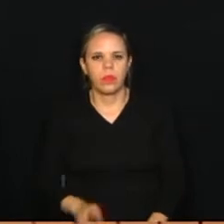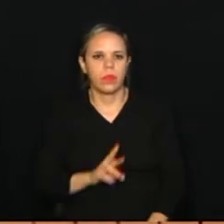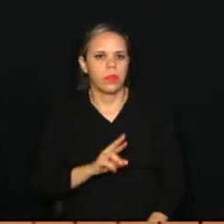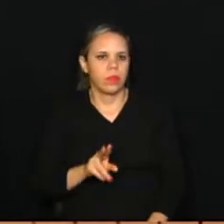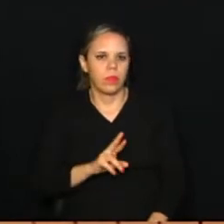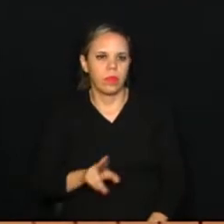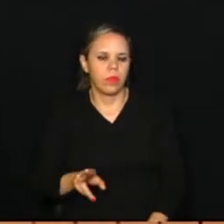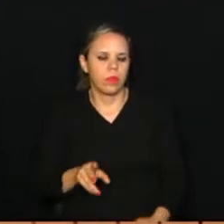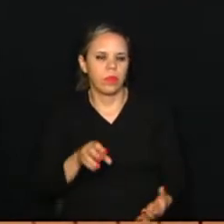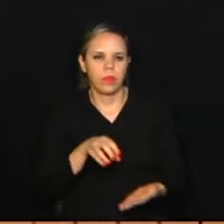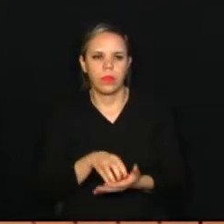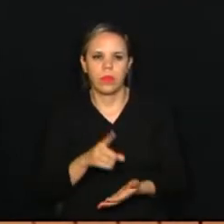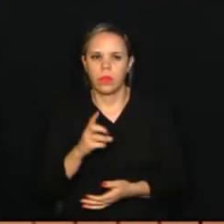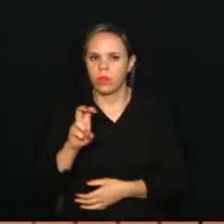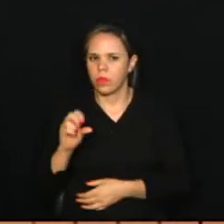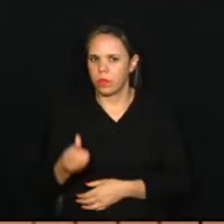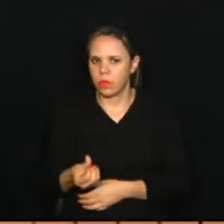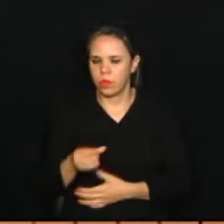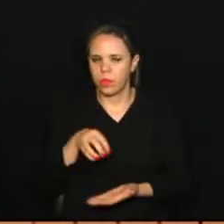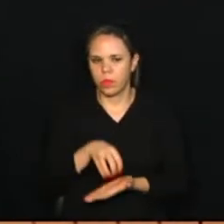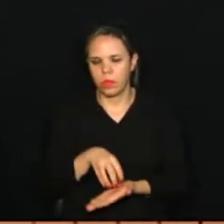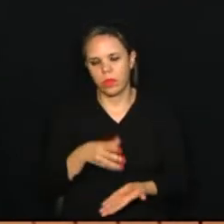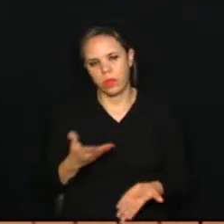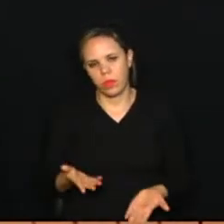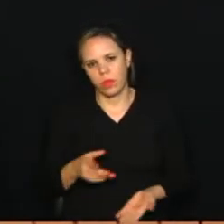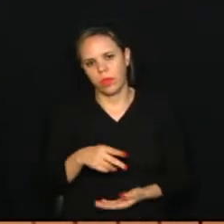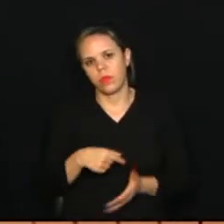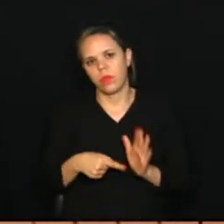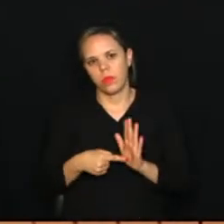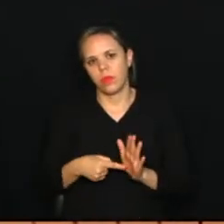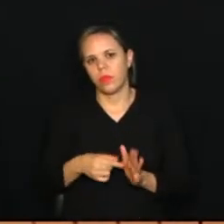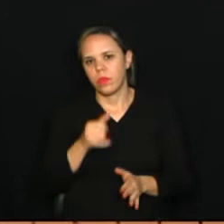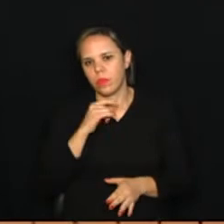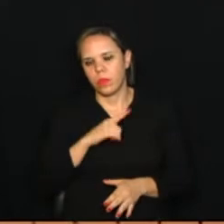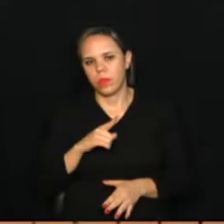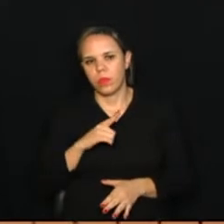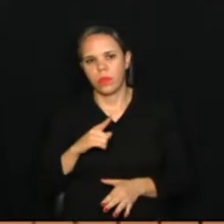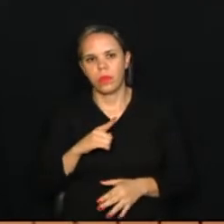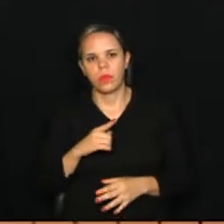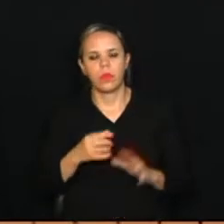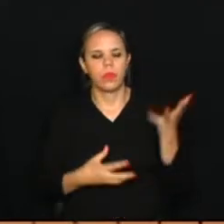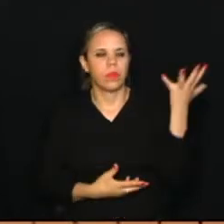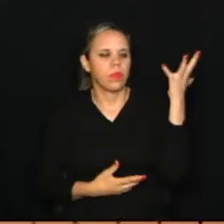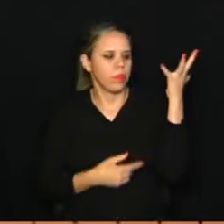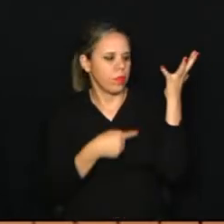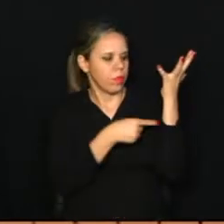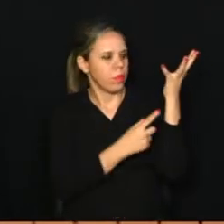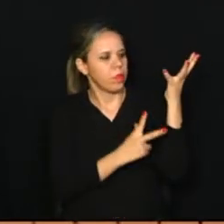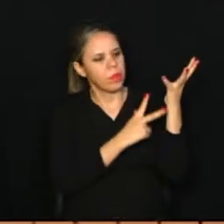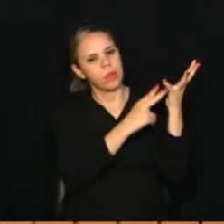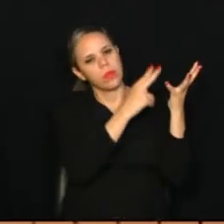o setor 156, mas sim um órgão. Então, por exemplo, eu tenho uma poda da minha árvore lá na frente da minha casa.